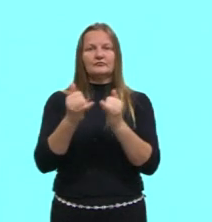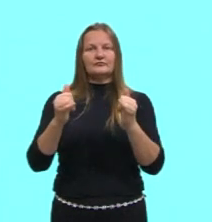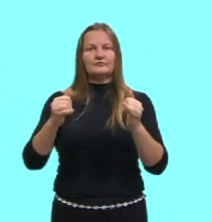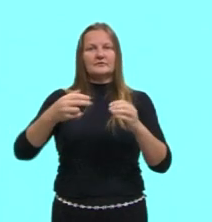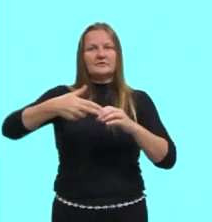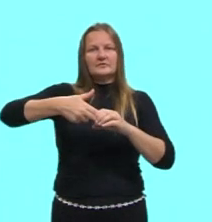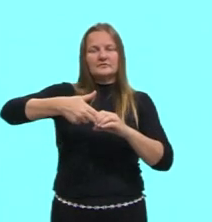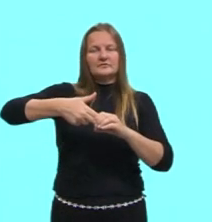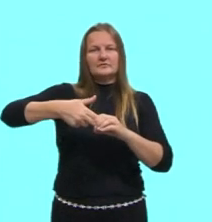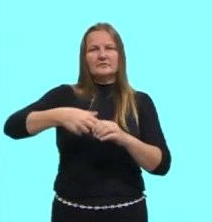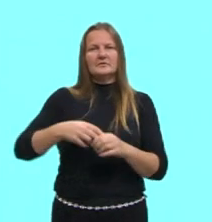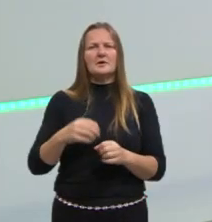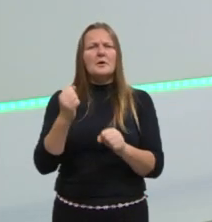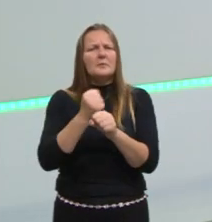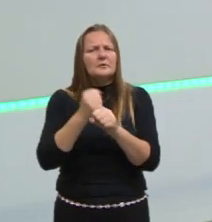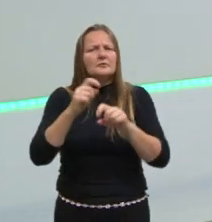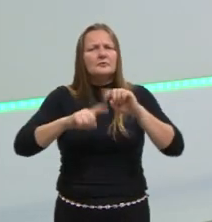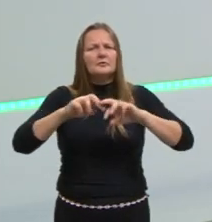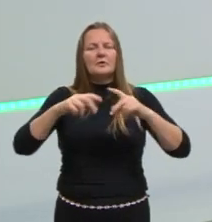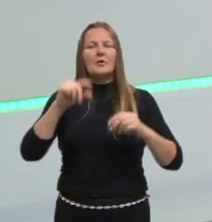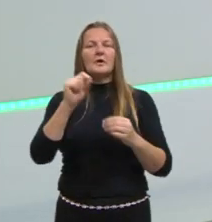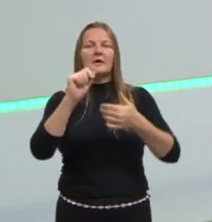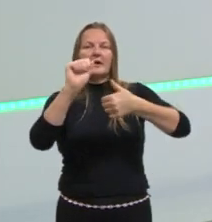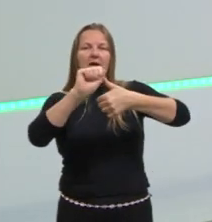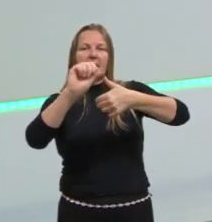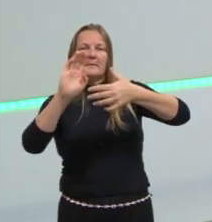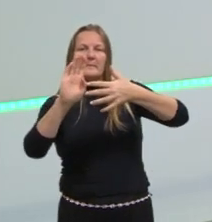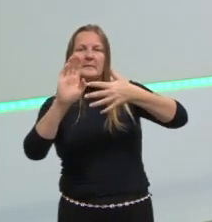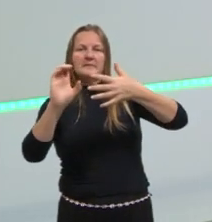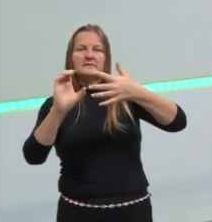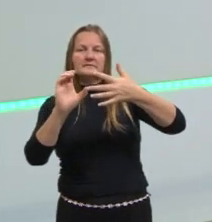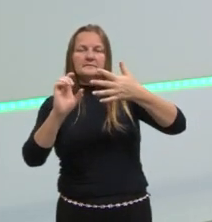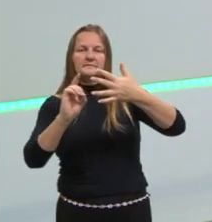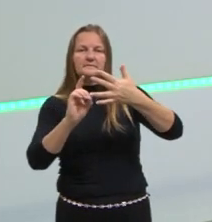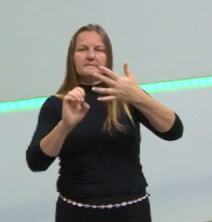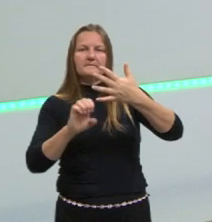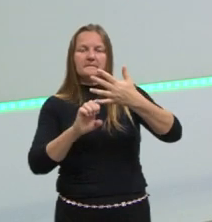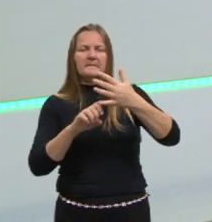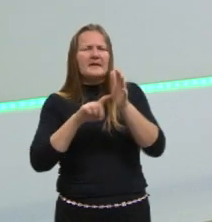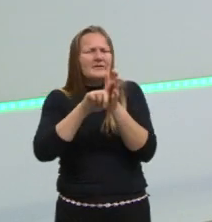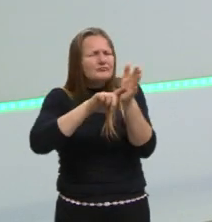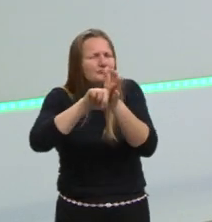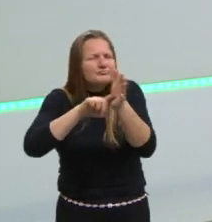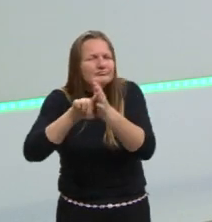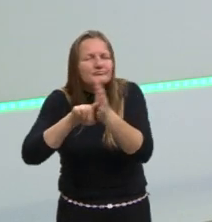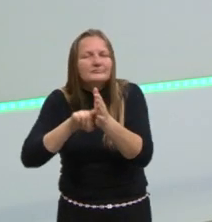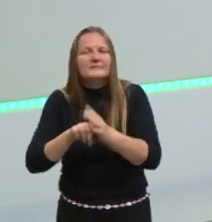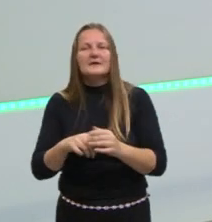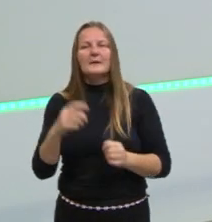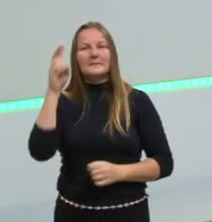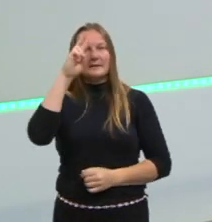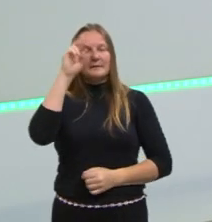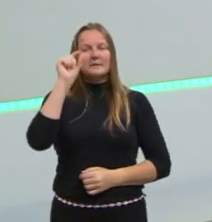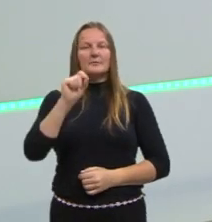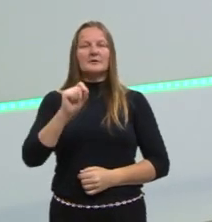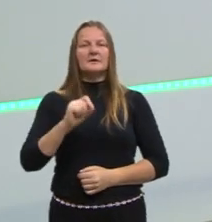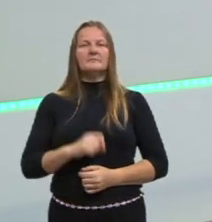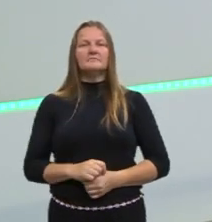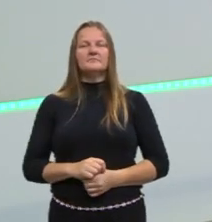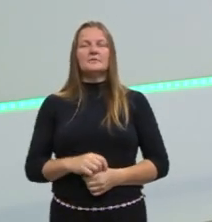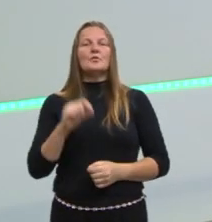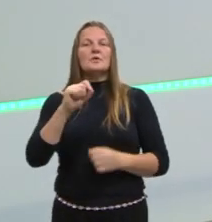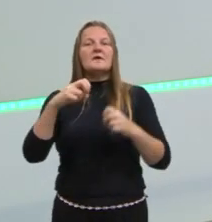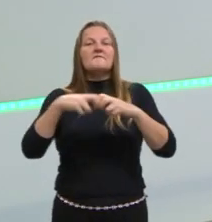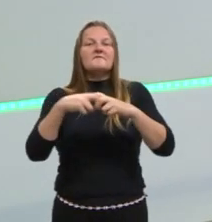o produto que apresenta essa característica é Então na hora de analisar essa questão a gente tem que lembrar o que que é o estado